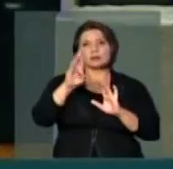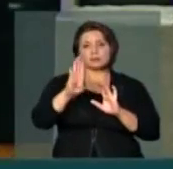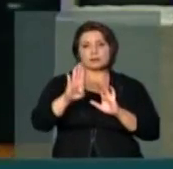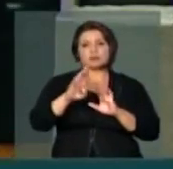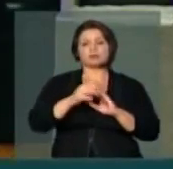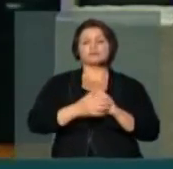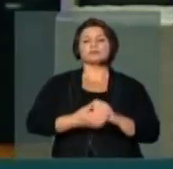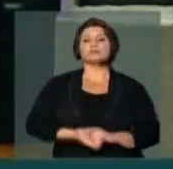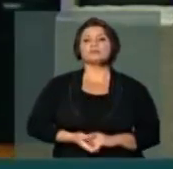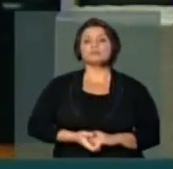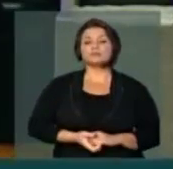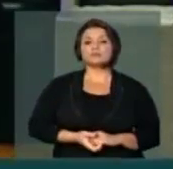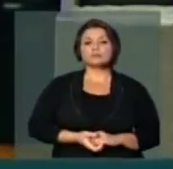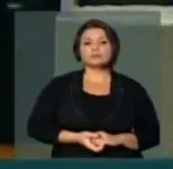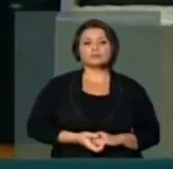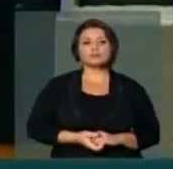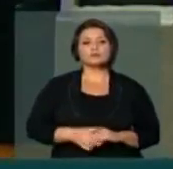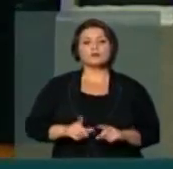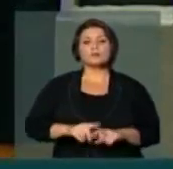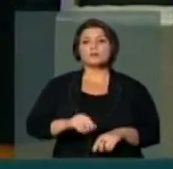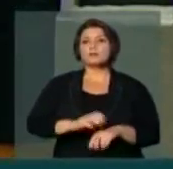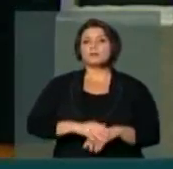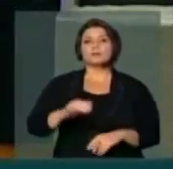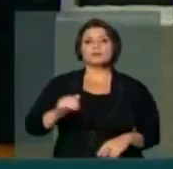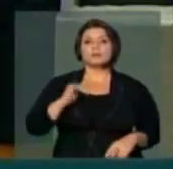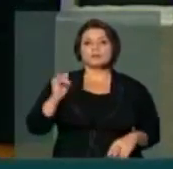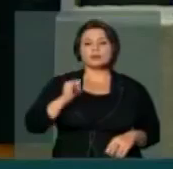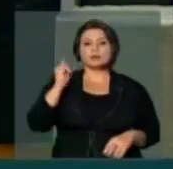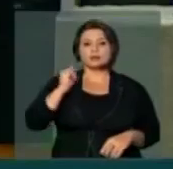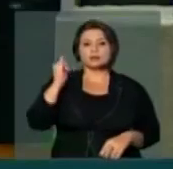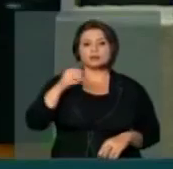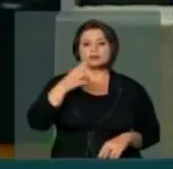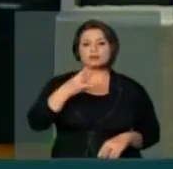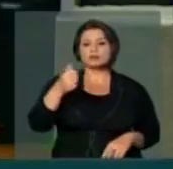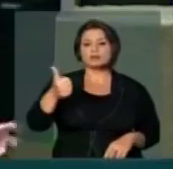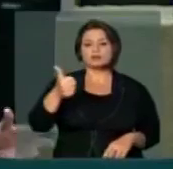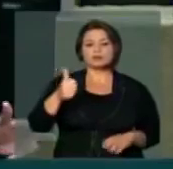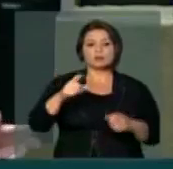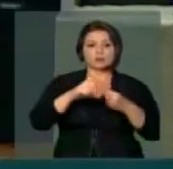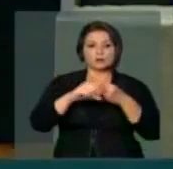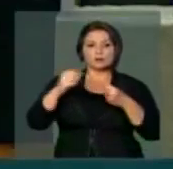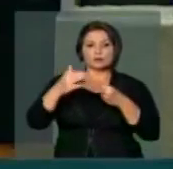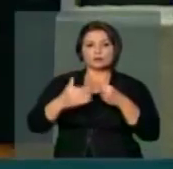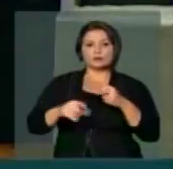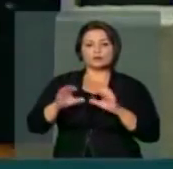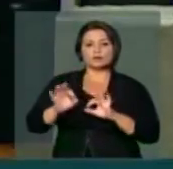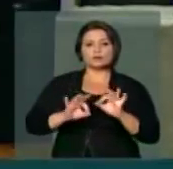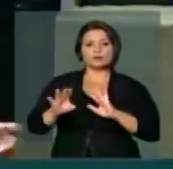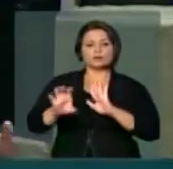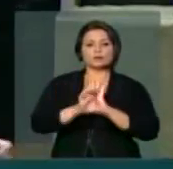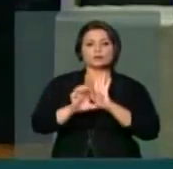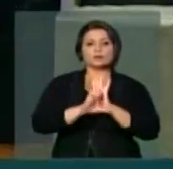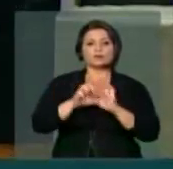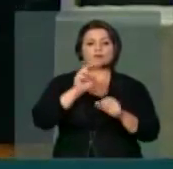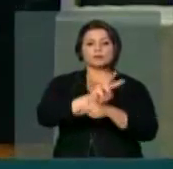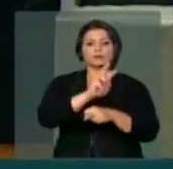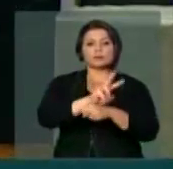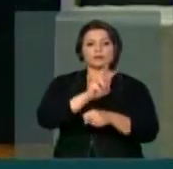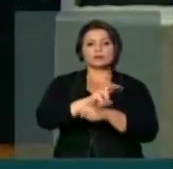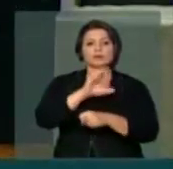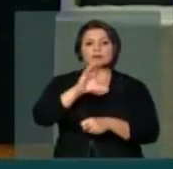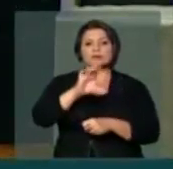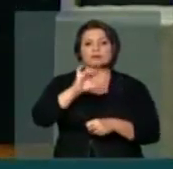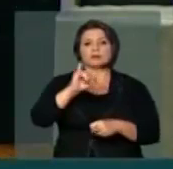Educação Brasileira. Mas o mais importante dos 31 artigos da 12.608 do Estatuto de Proteção e Defesa